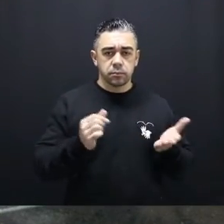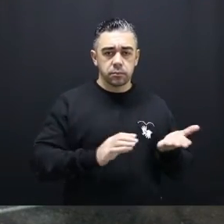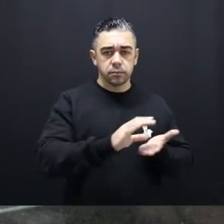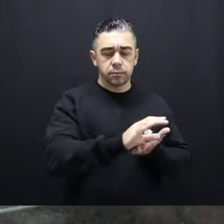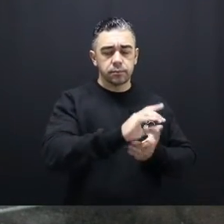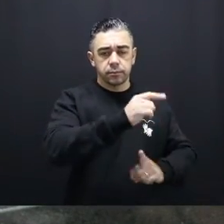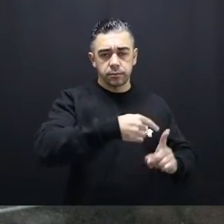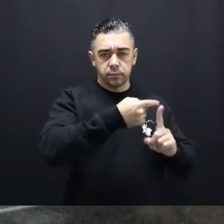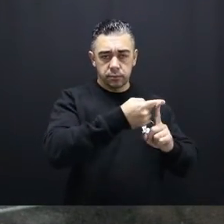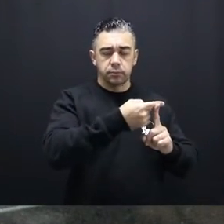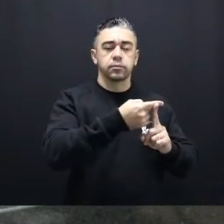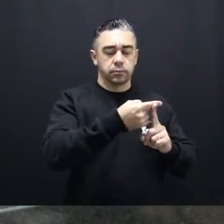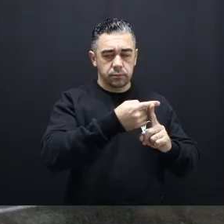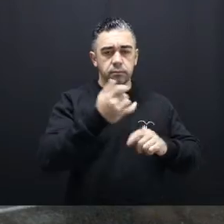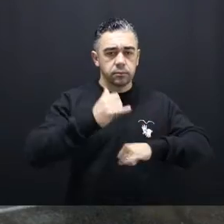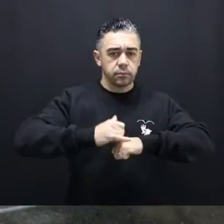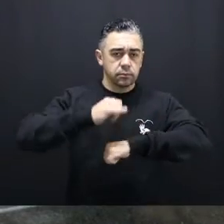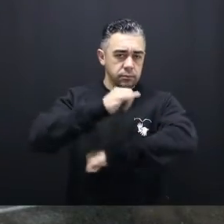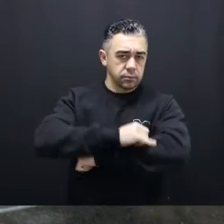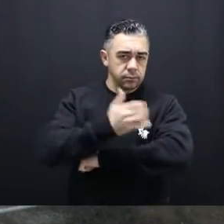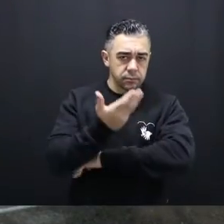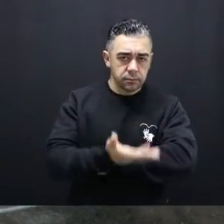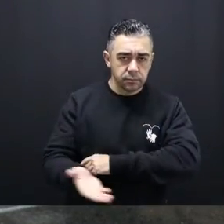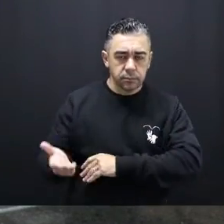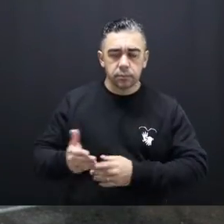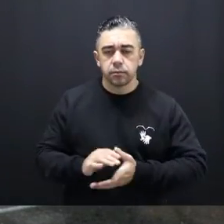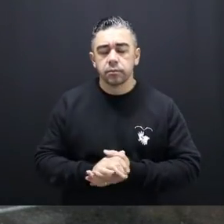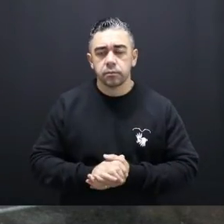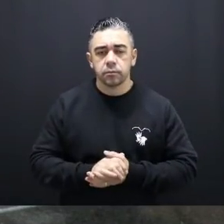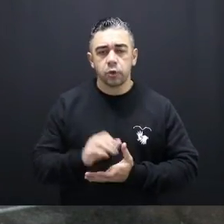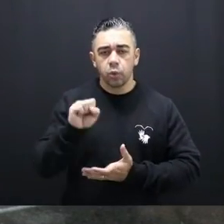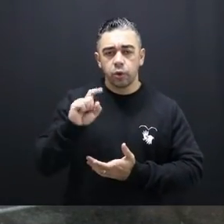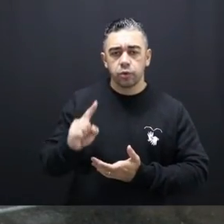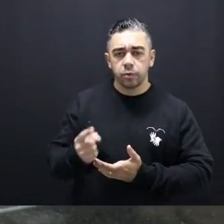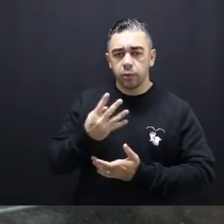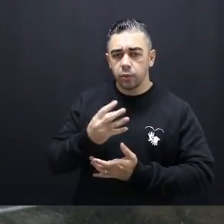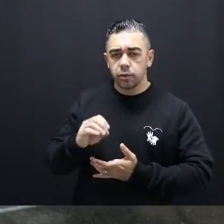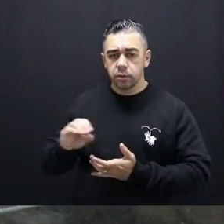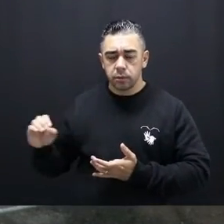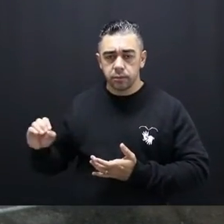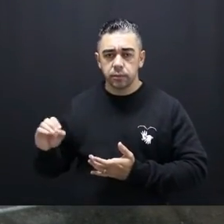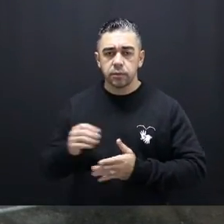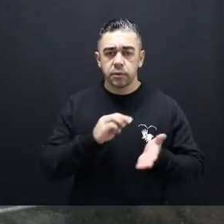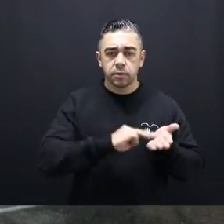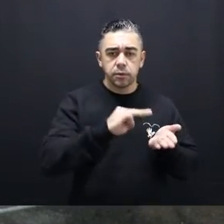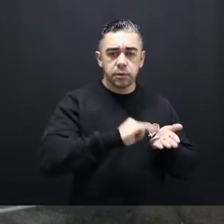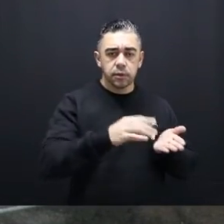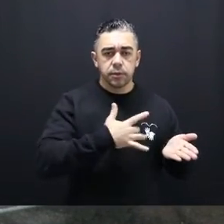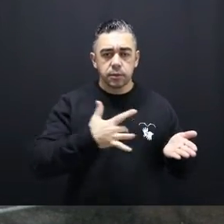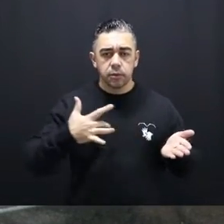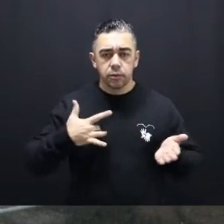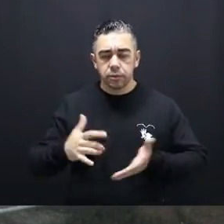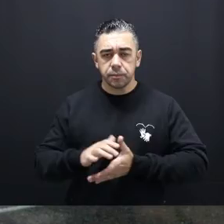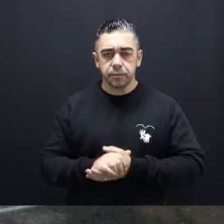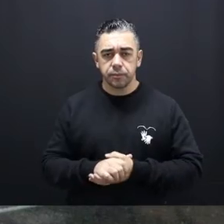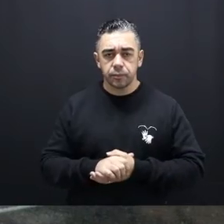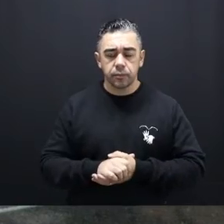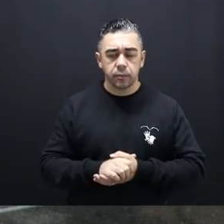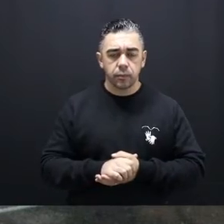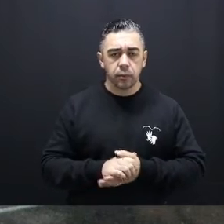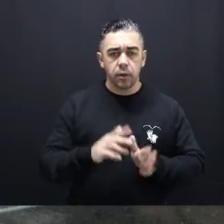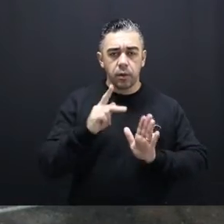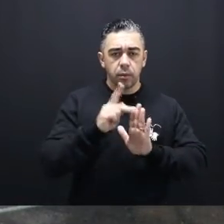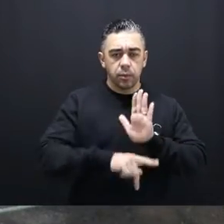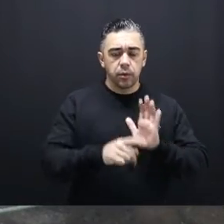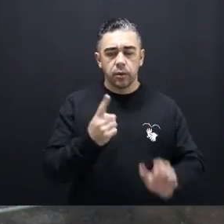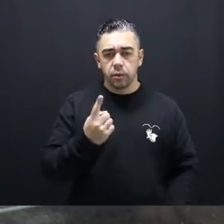crédito adicional especial no orçamento Geral do município no valor de 8.400 reais para a Secretaria Municipal de Saúde projeto do Muro